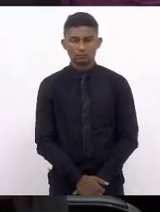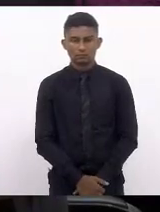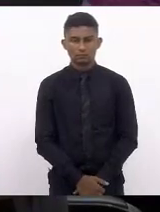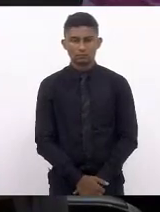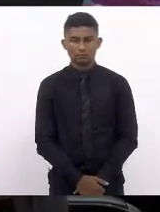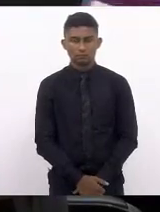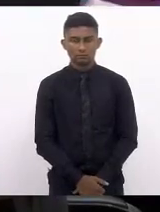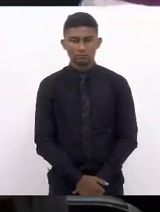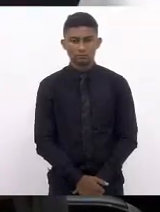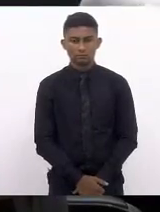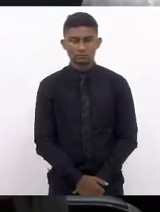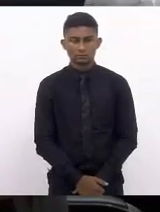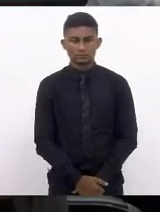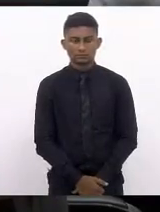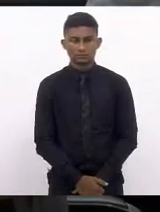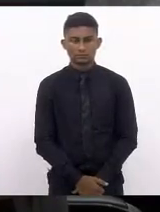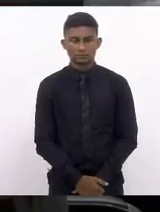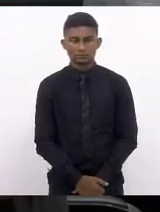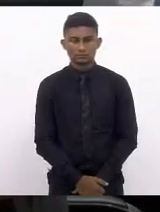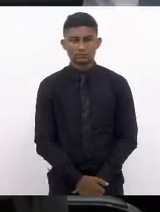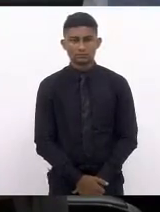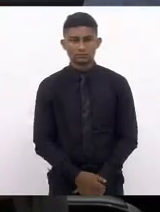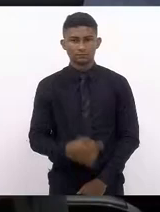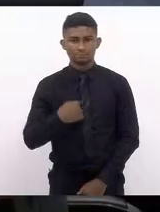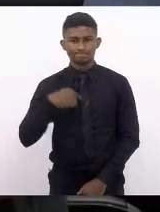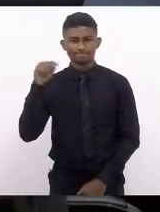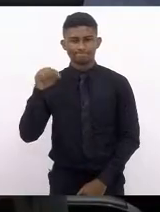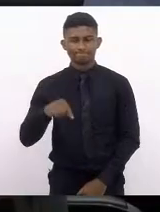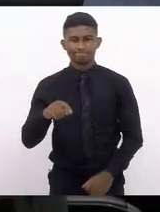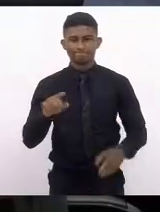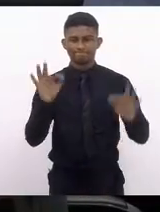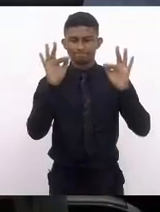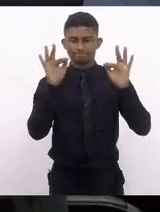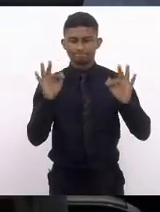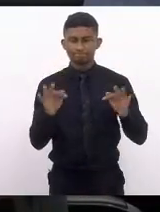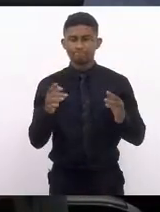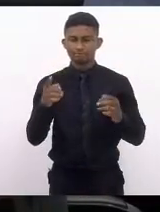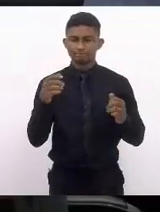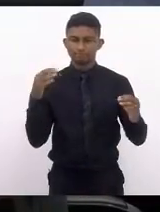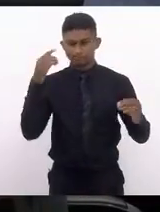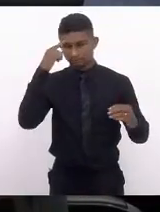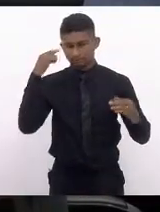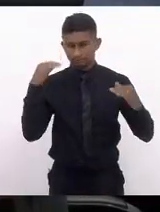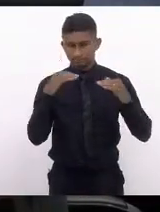o presidente com muita felicidade acompanha ccj